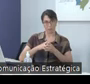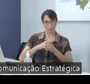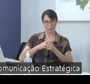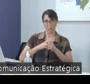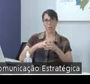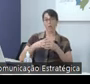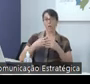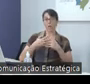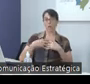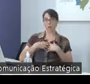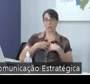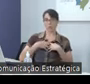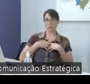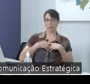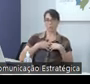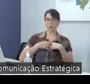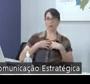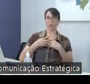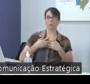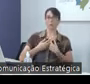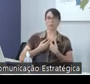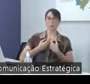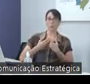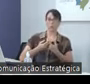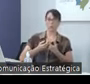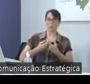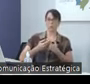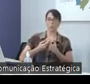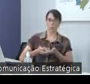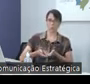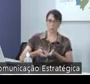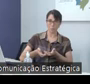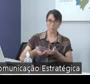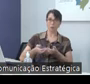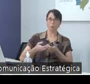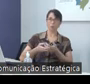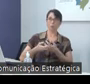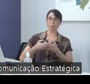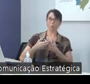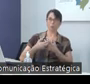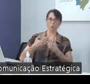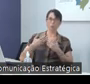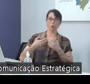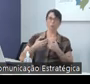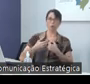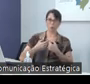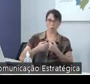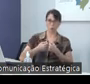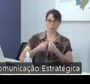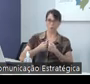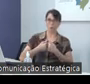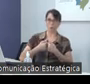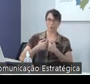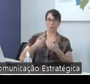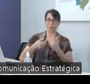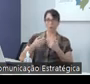dessas crianças nós do Estado de São Paulo optámos por utilizar o Sync como ferramenta como